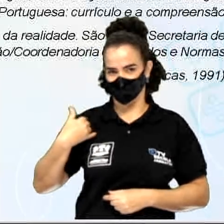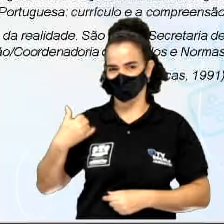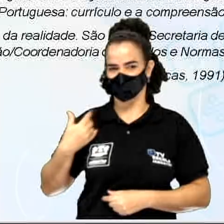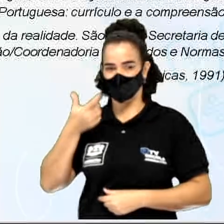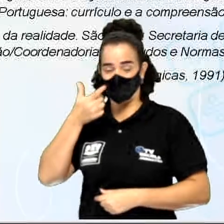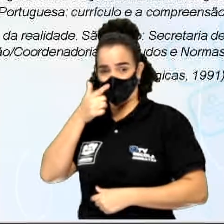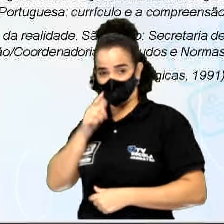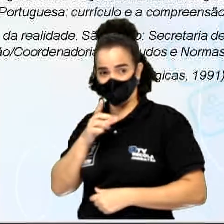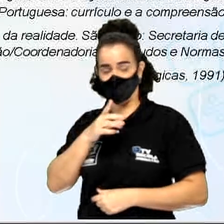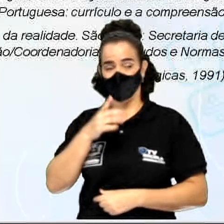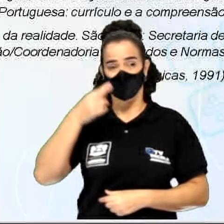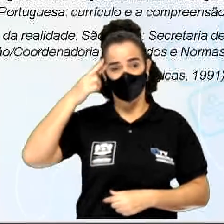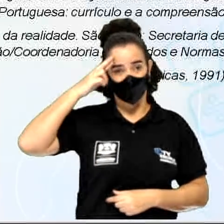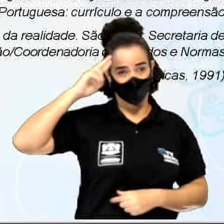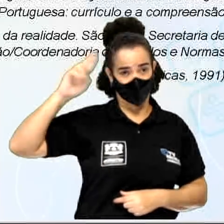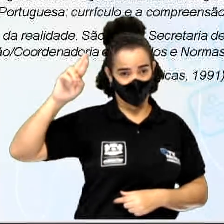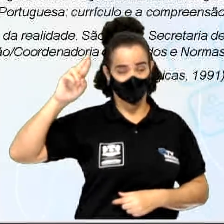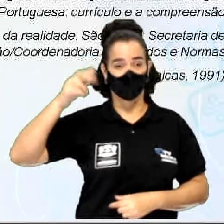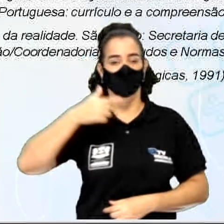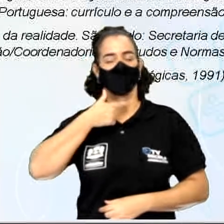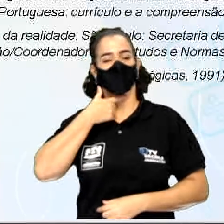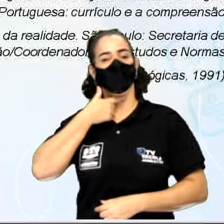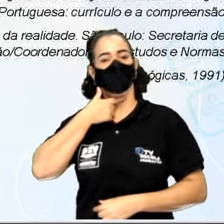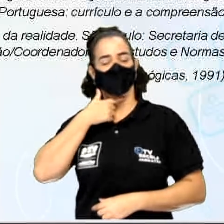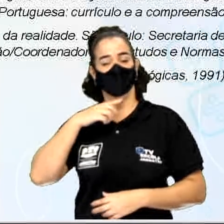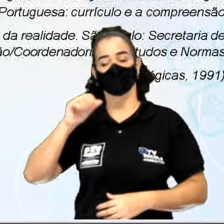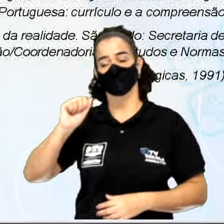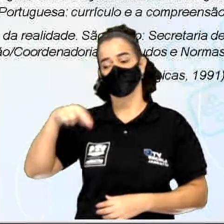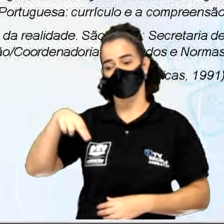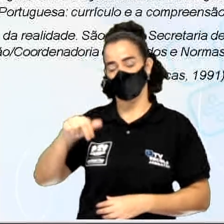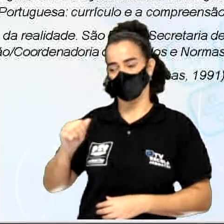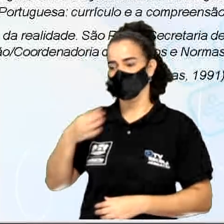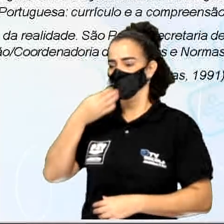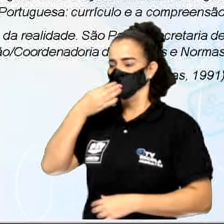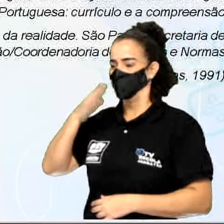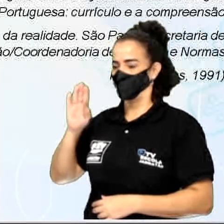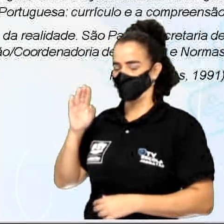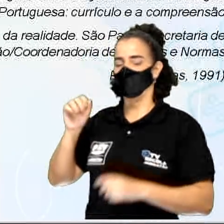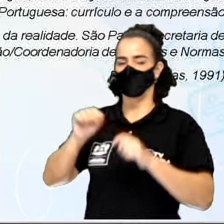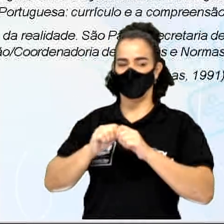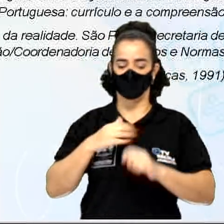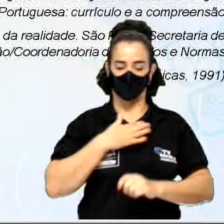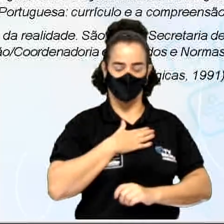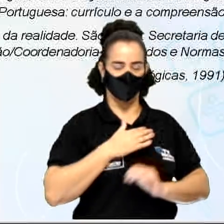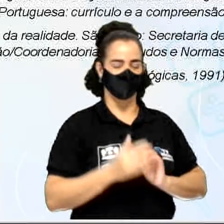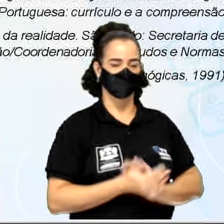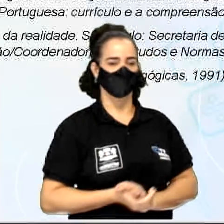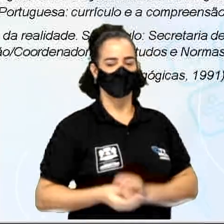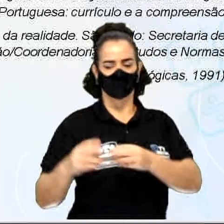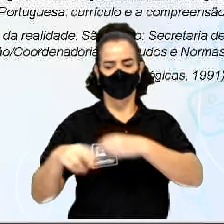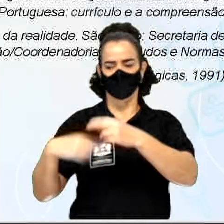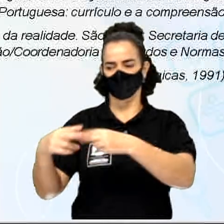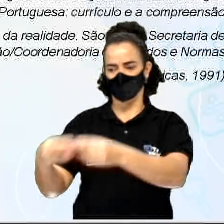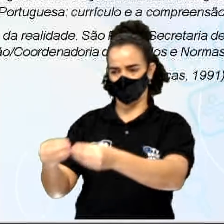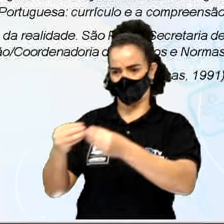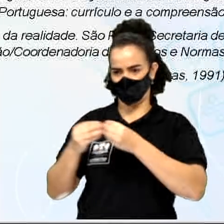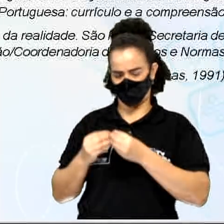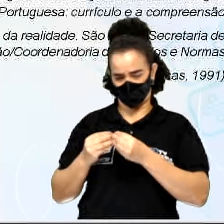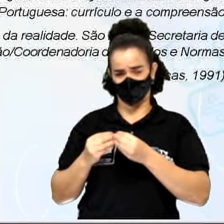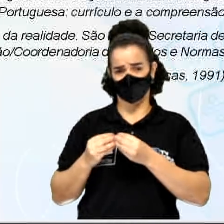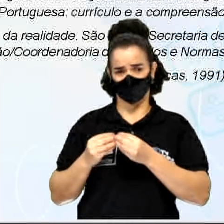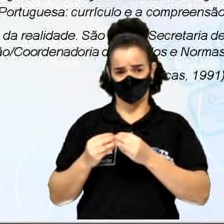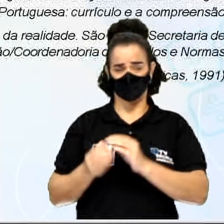diretora a vaga pretendida e Ana Dragão me fez uma promessa. Ia me trazer um presente assim que